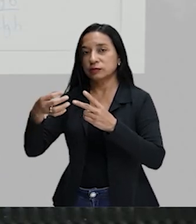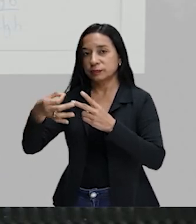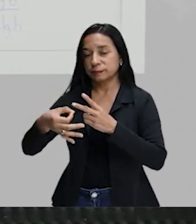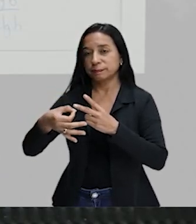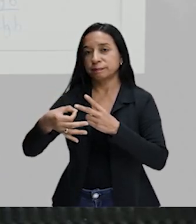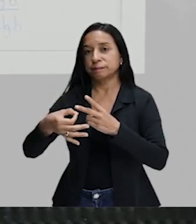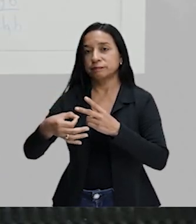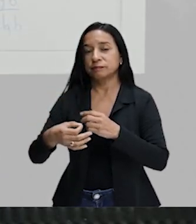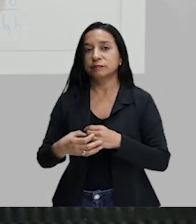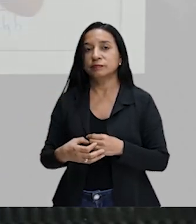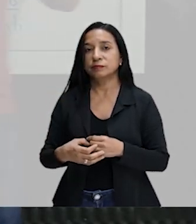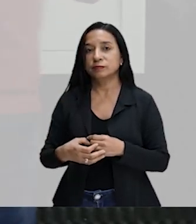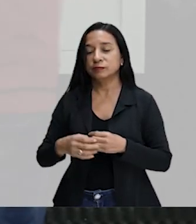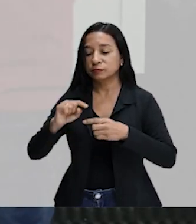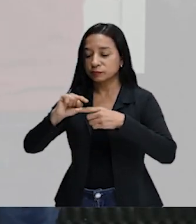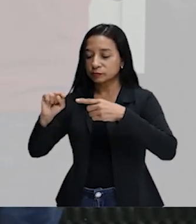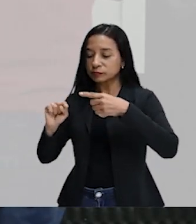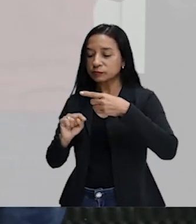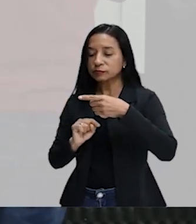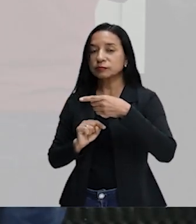Certo? Aqui embaixo,